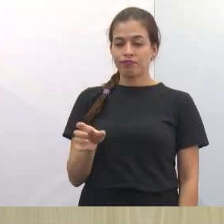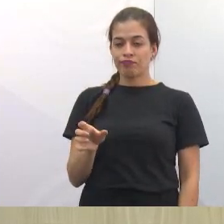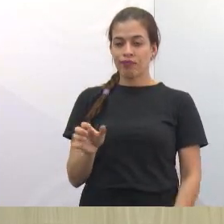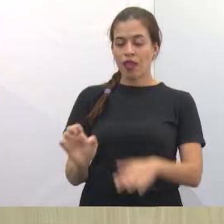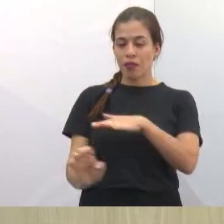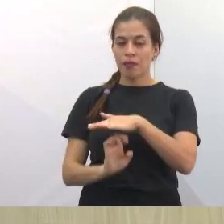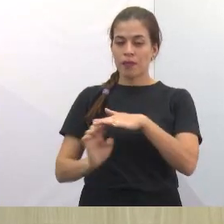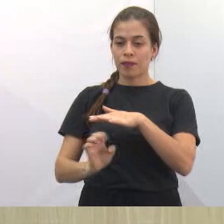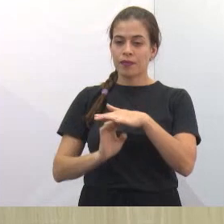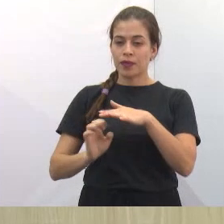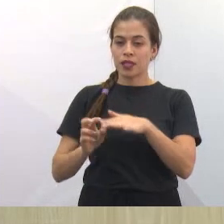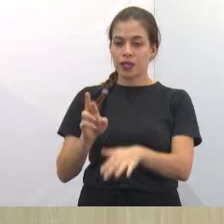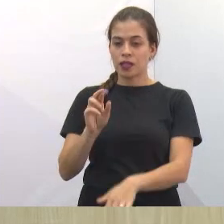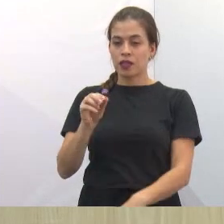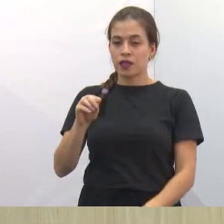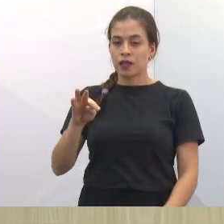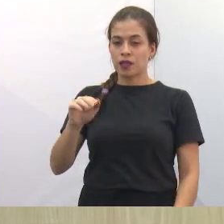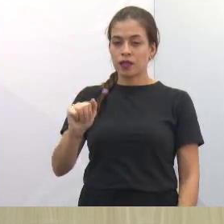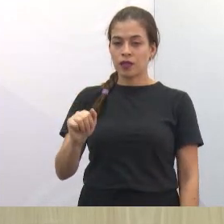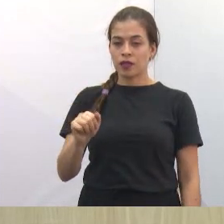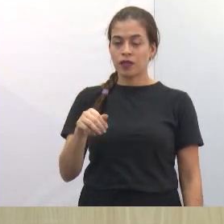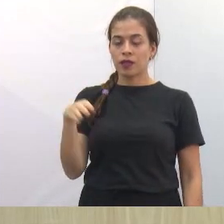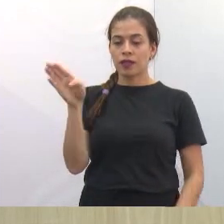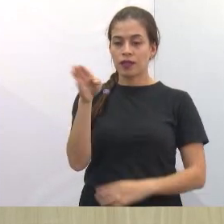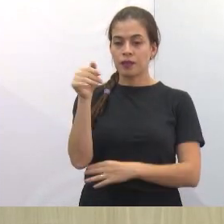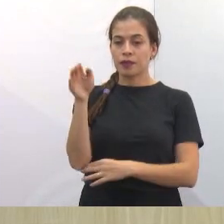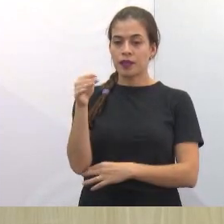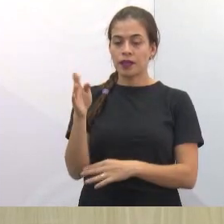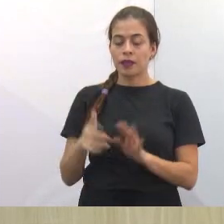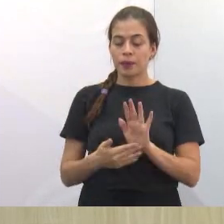Bandeiras, solicitando instalação de placa